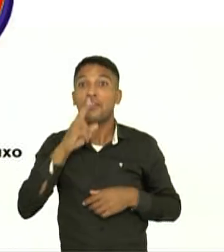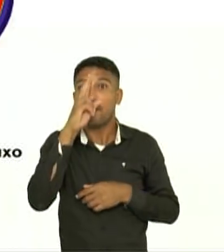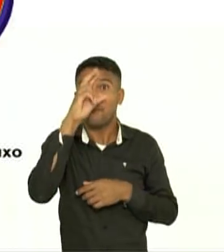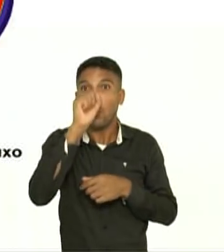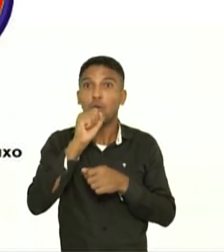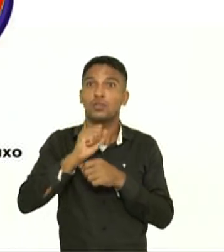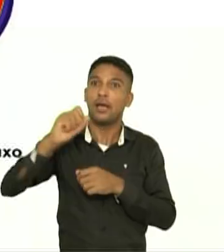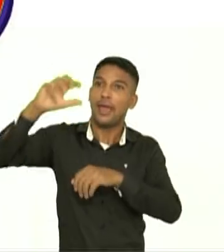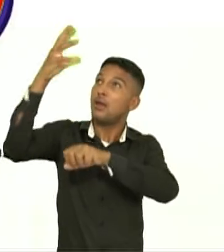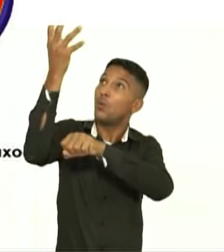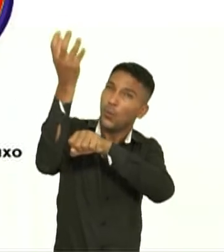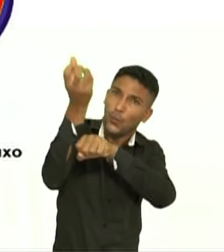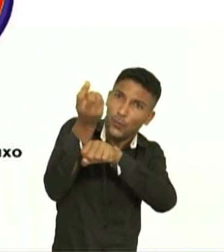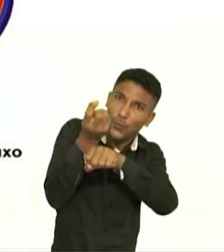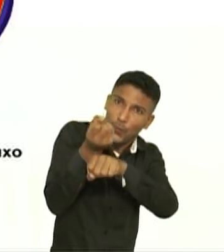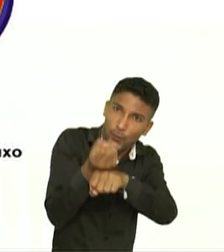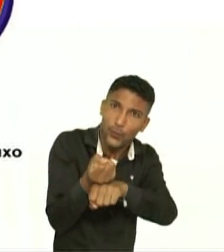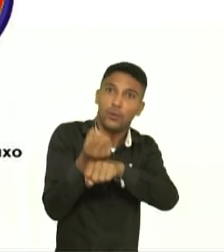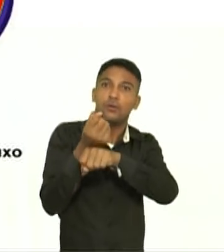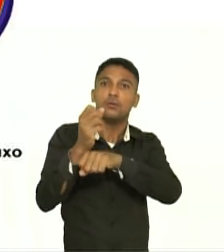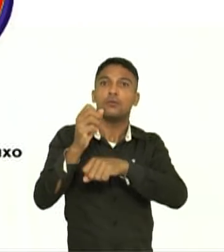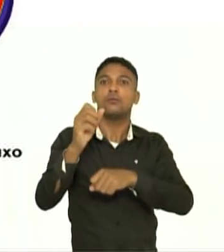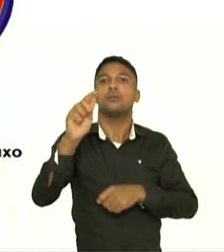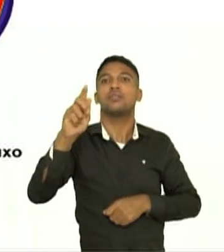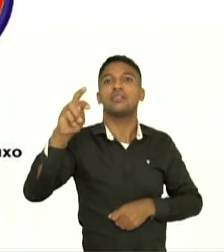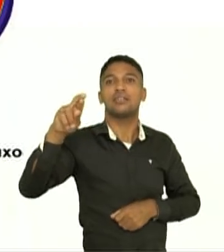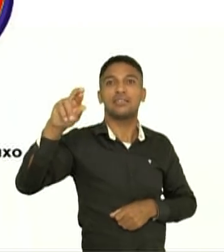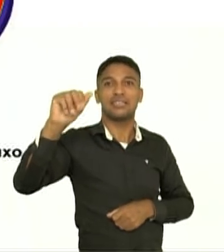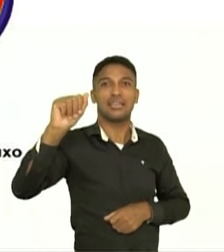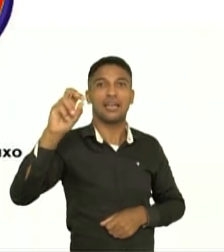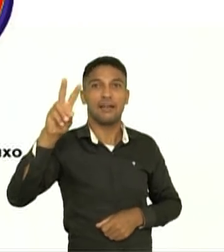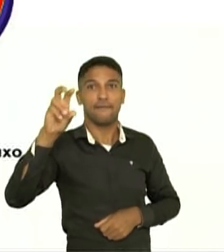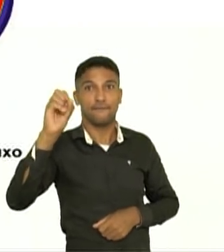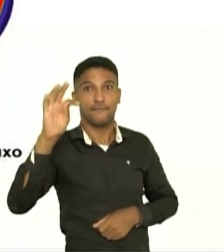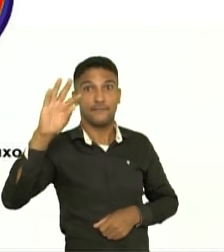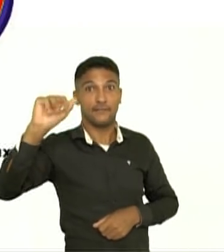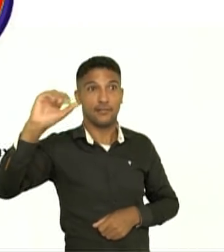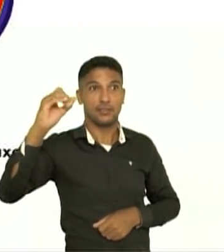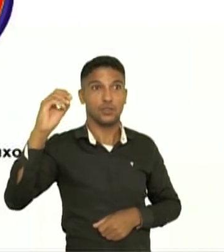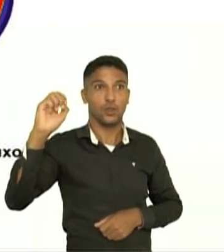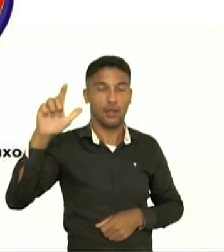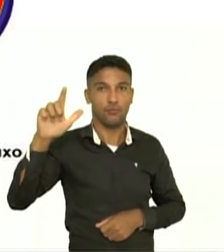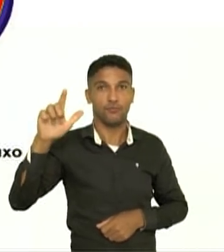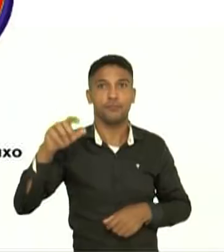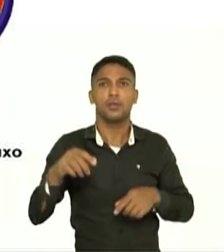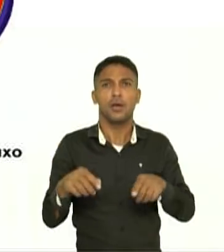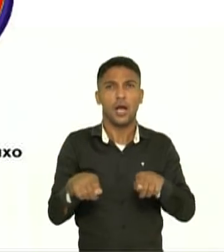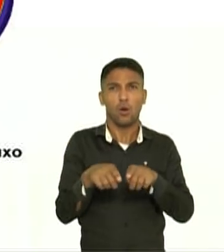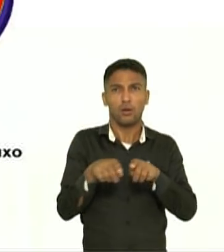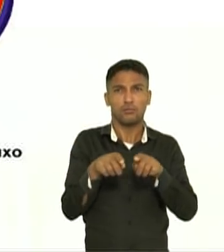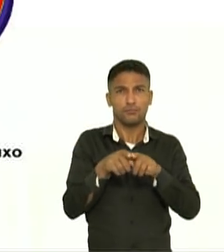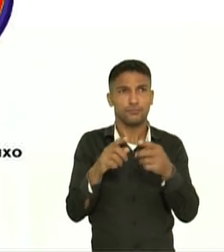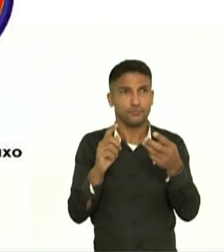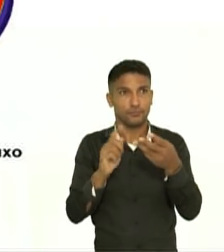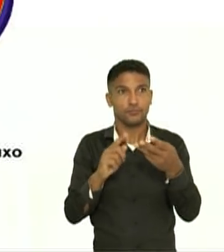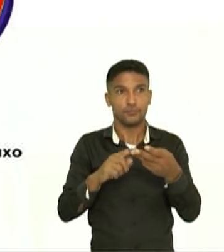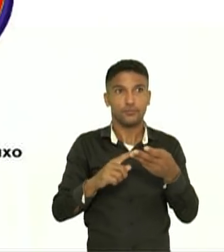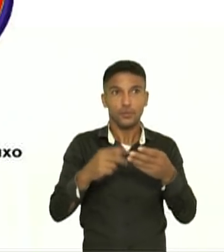força de arraste, quando você vê, por exemplo, que nessa imagem que você tem, que é uma pessoa, né, empurrando um carrinho, então você vai ter uma